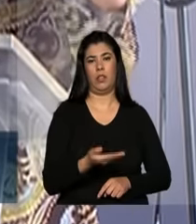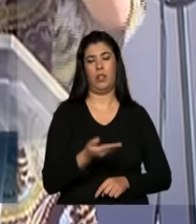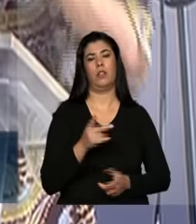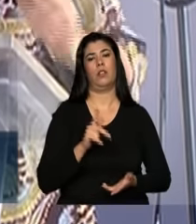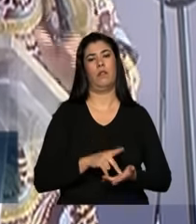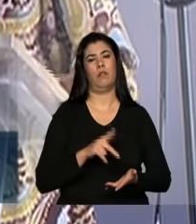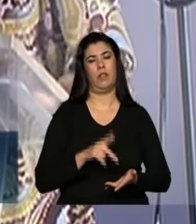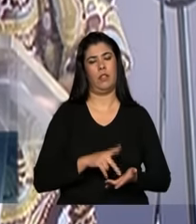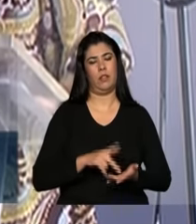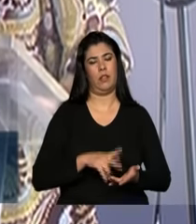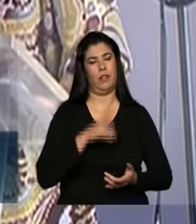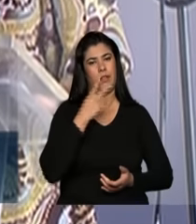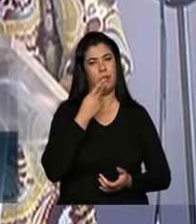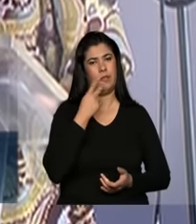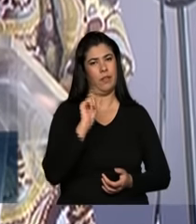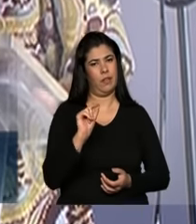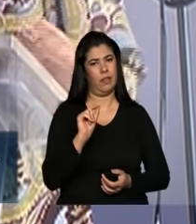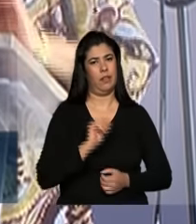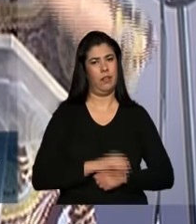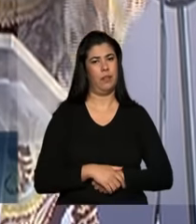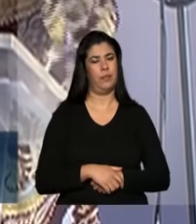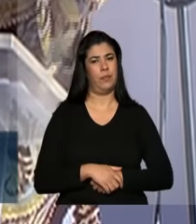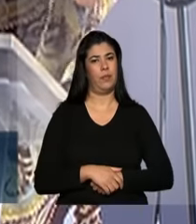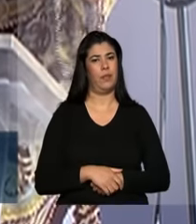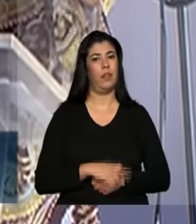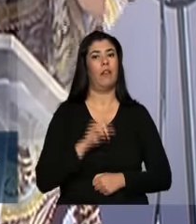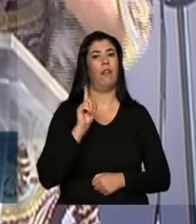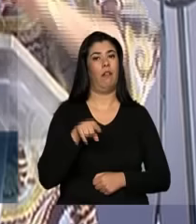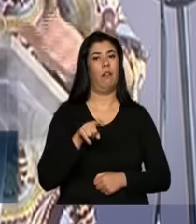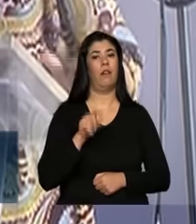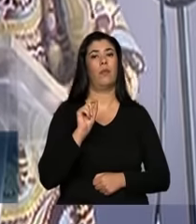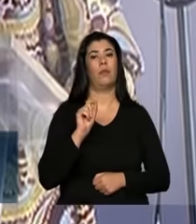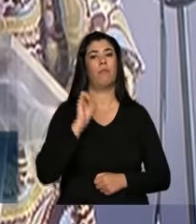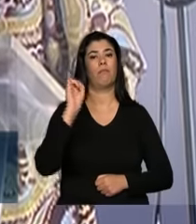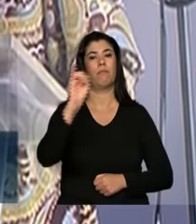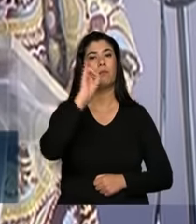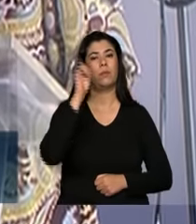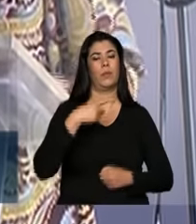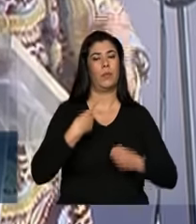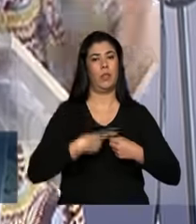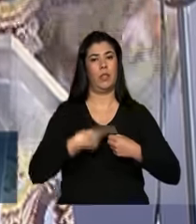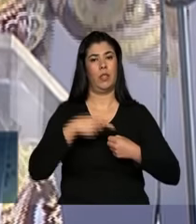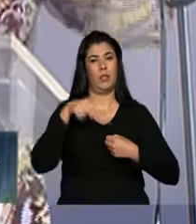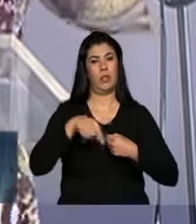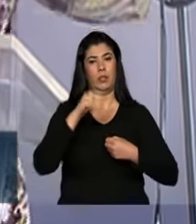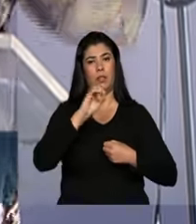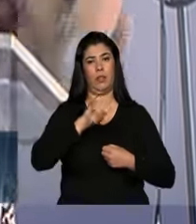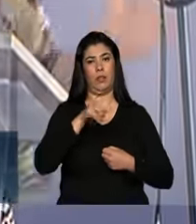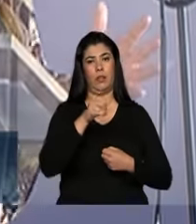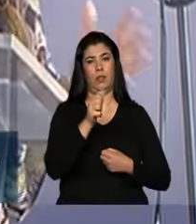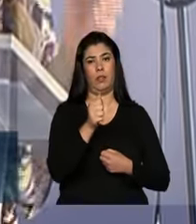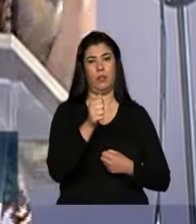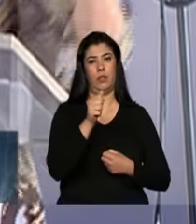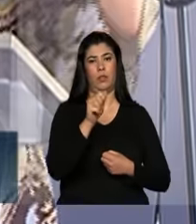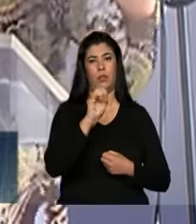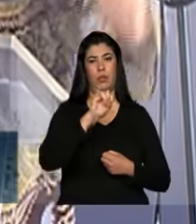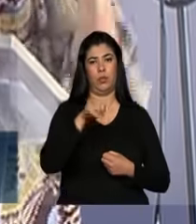E, aliás, eu quero dizer mais uma coisa. É fundamental aqui em Juazeiro, porque Juazeiro é um